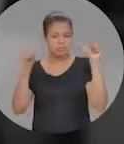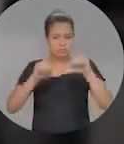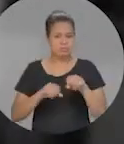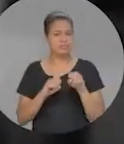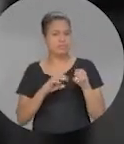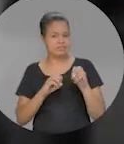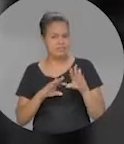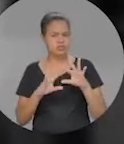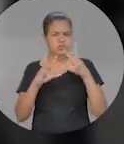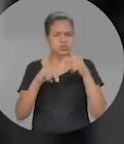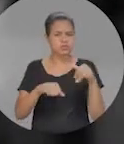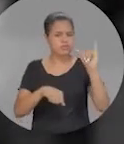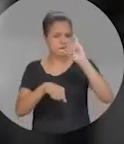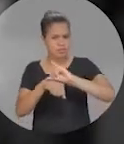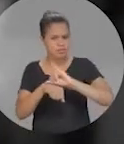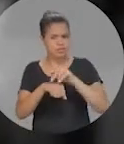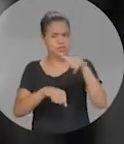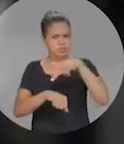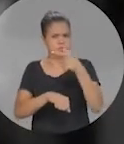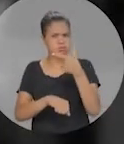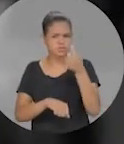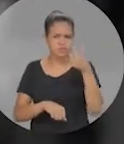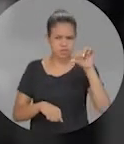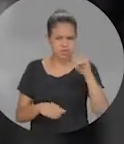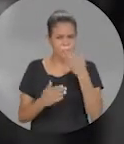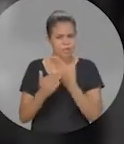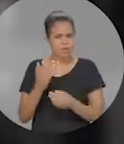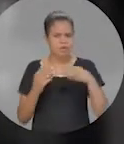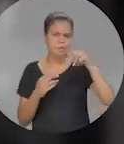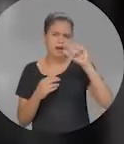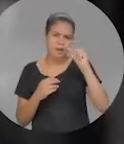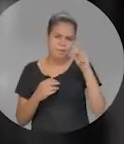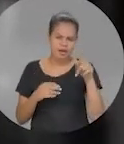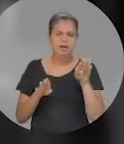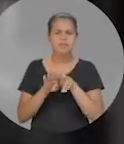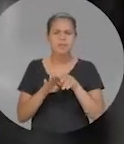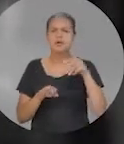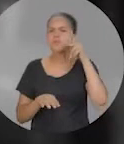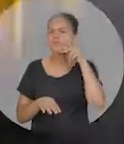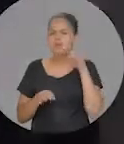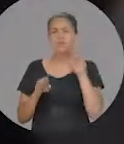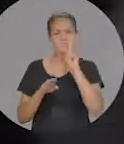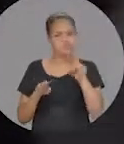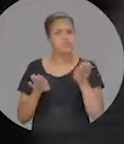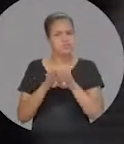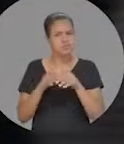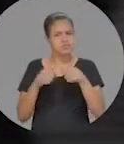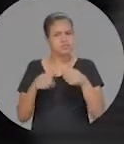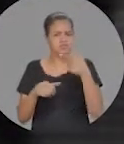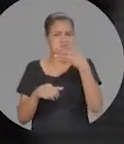na pré-escola, entre todas as capitais do país em 2019. Perdeu somente para Macapá e Porto Velho. Boa Vista também ficou